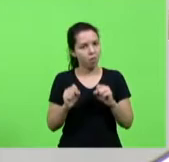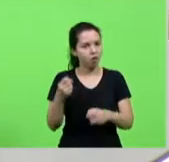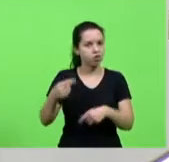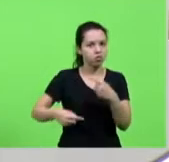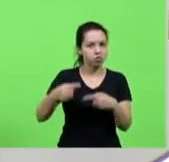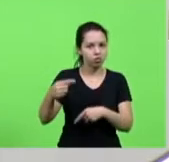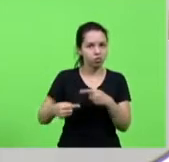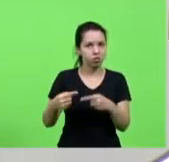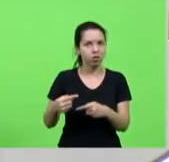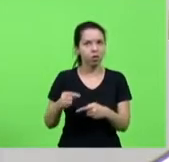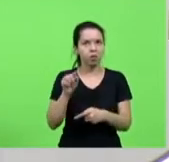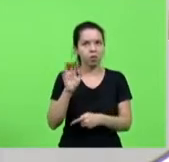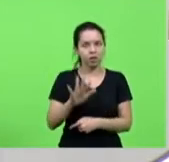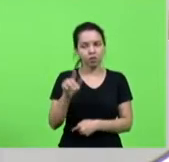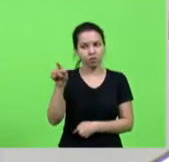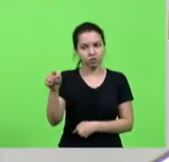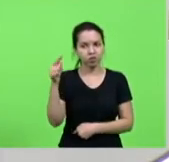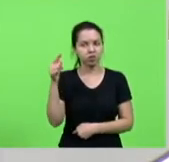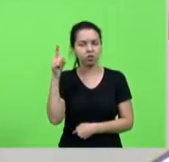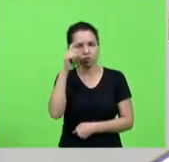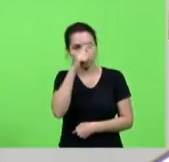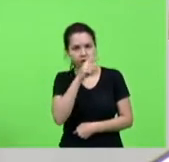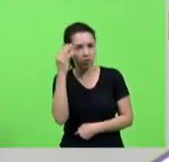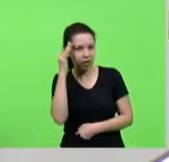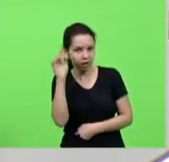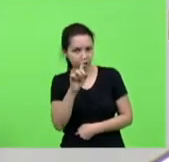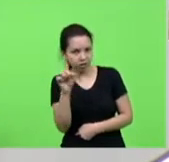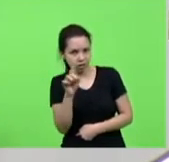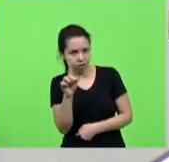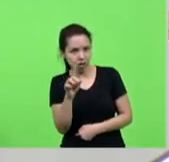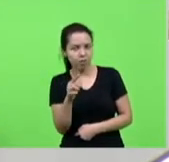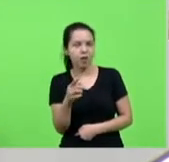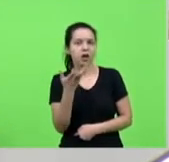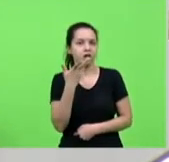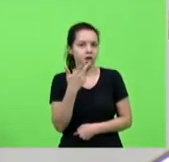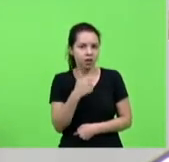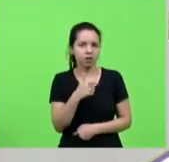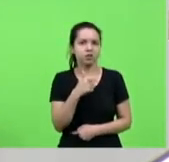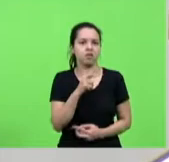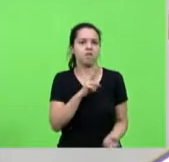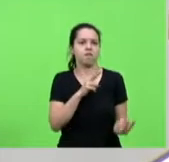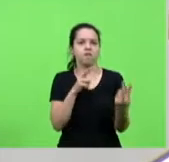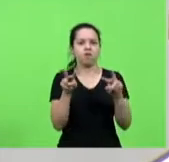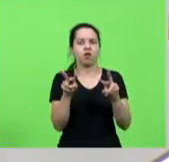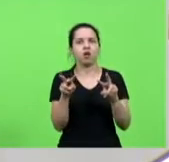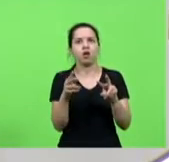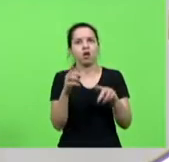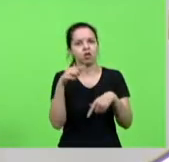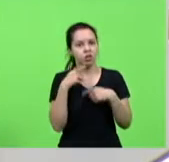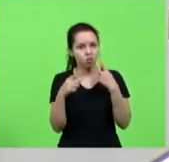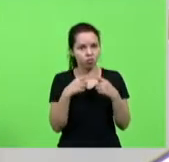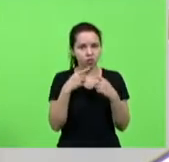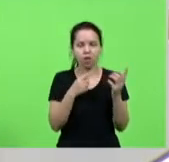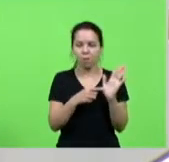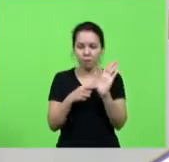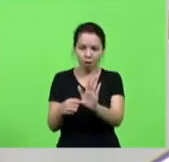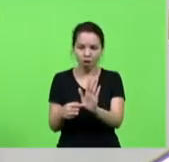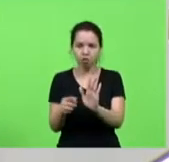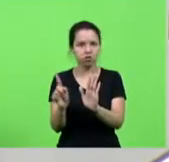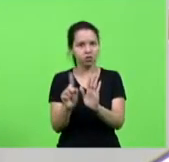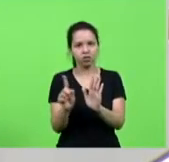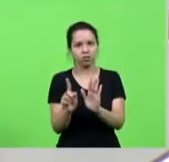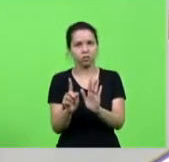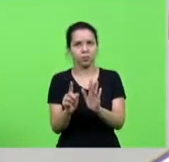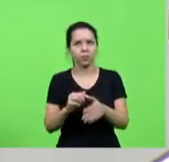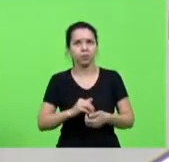uma dificuldade de entender o que é obsceno ou não que as crianças vão ficar expostas. Na dúvida, não mostre para a criança. É muito simples isso.